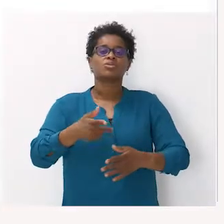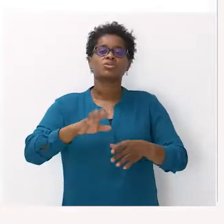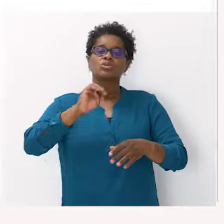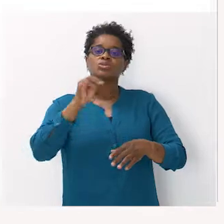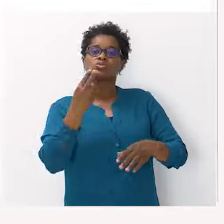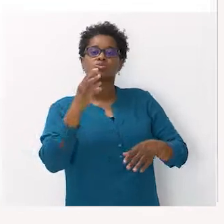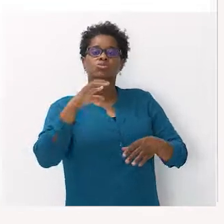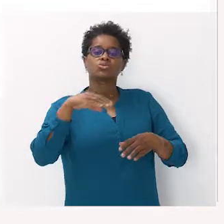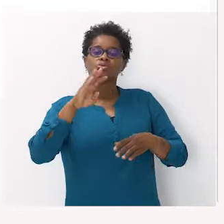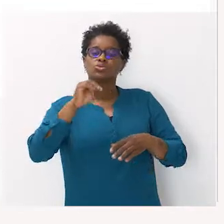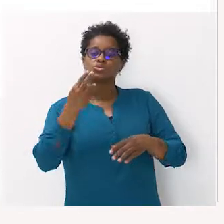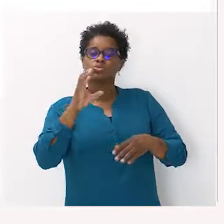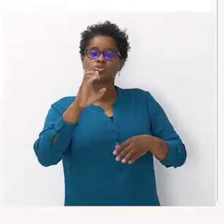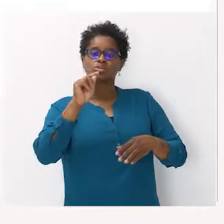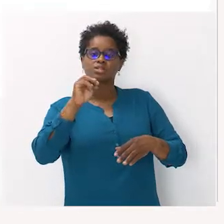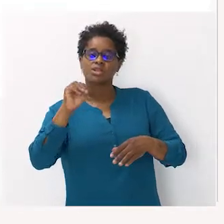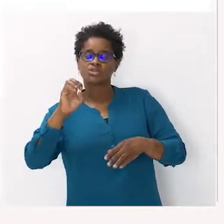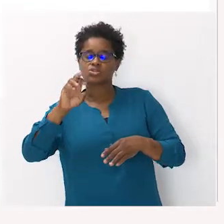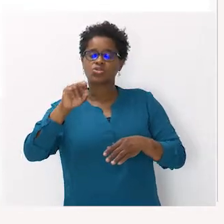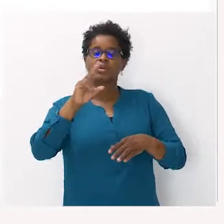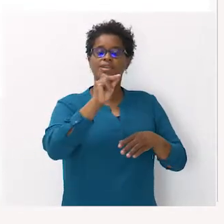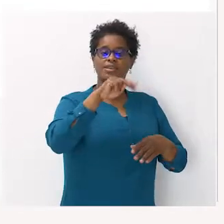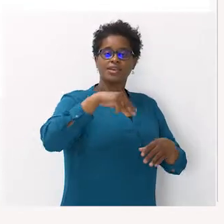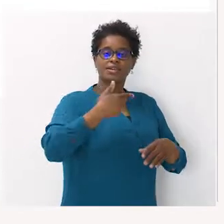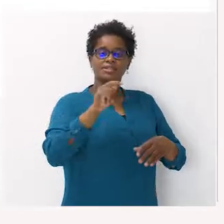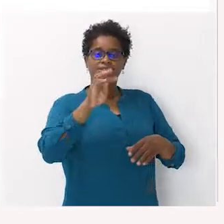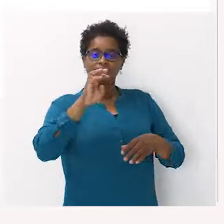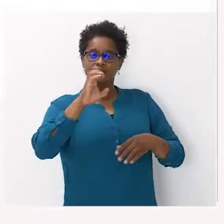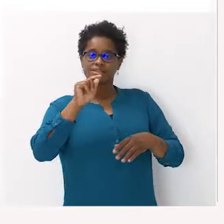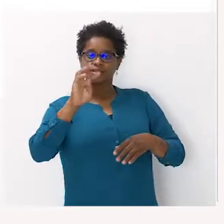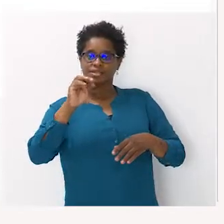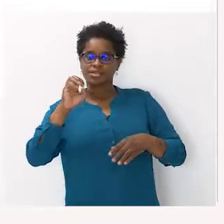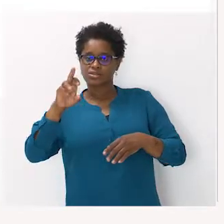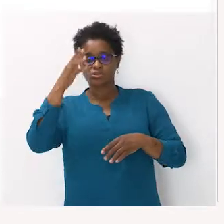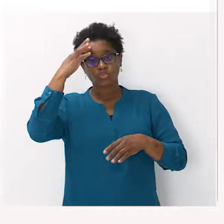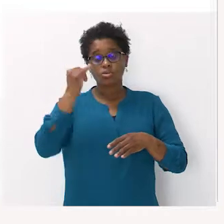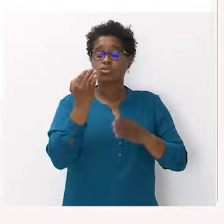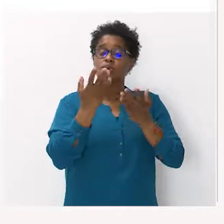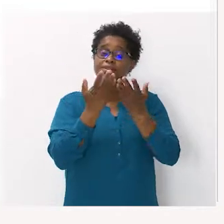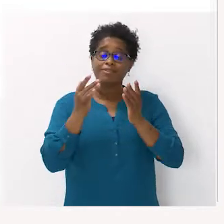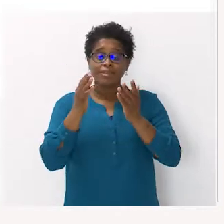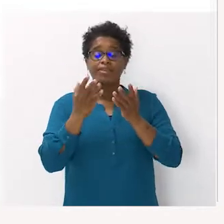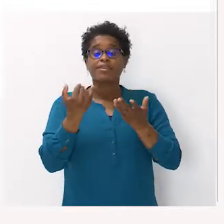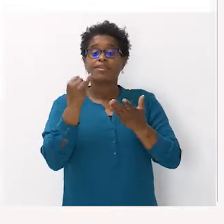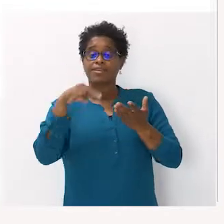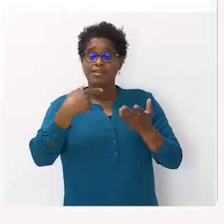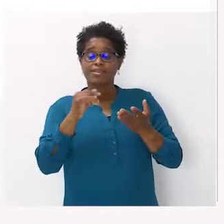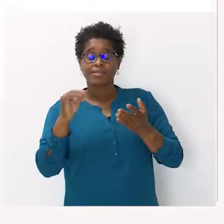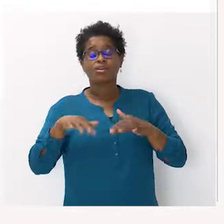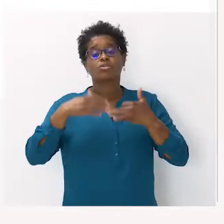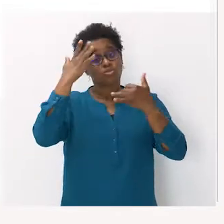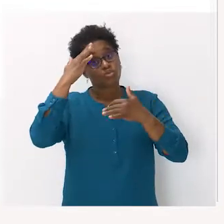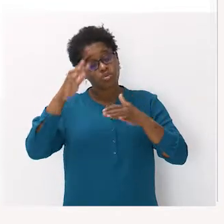Sucessor e antecessor de um número inteiro. Sucessor é o número inteiro que sucede, ou seja, aquele que vem